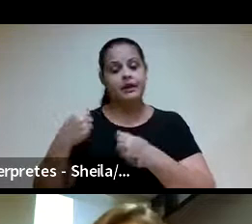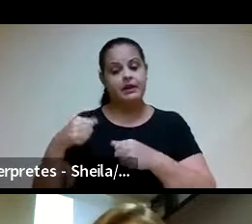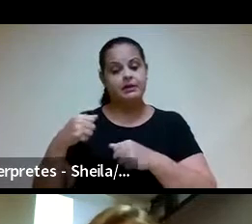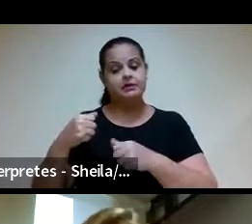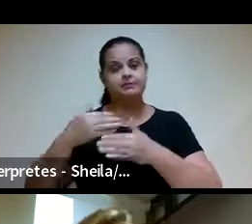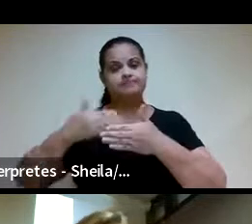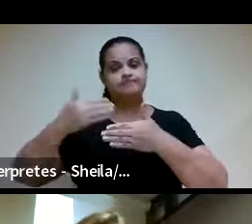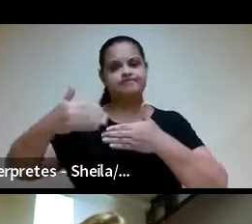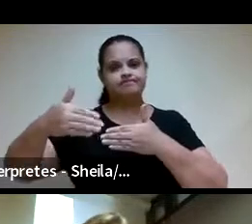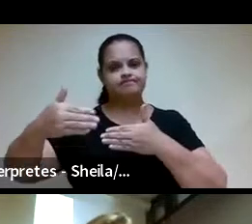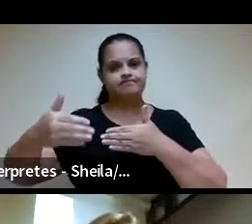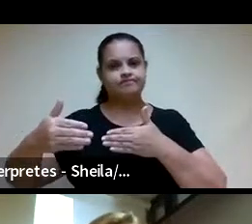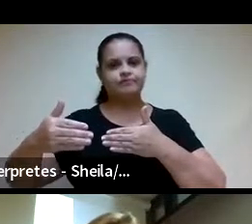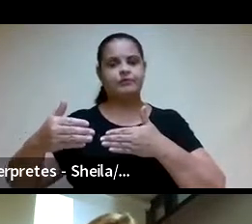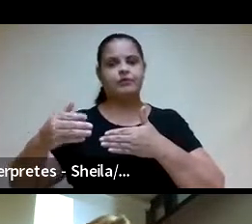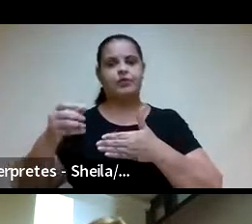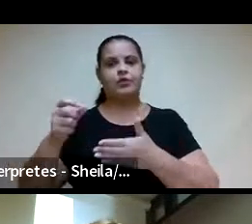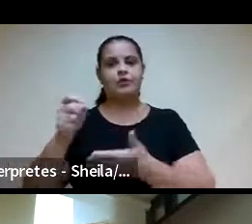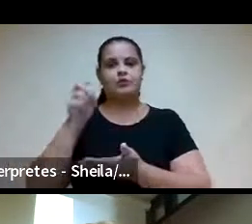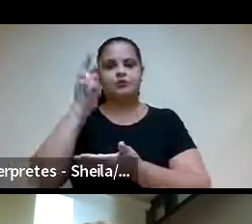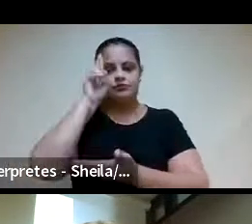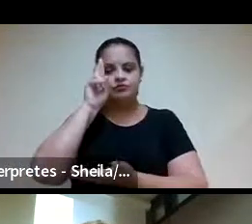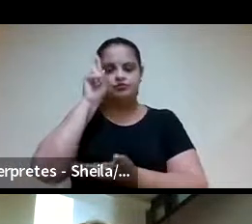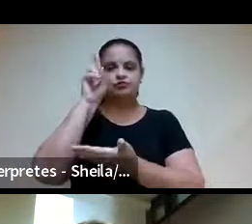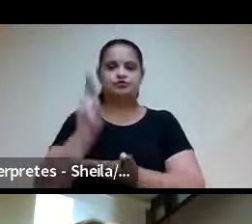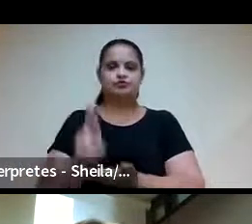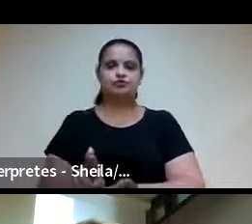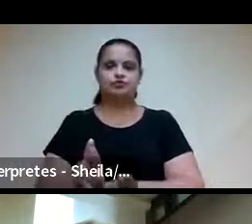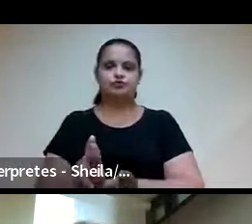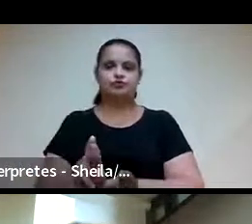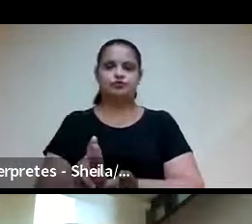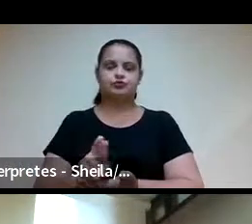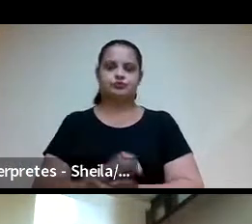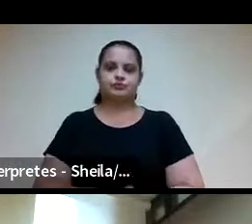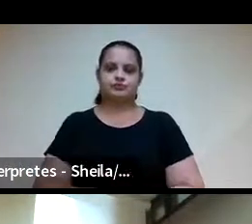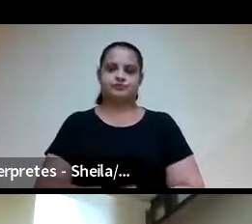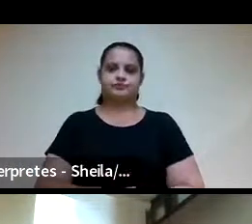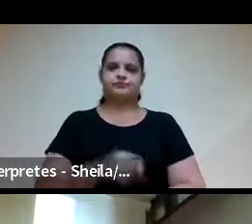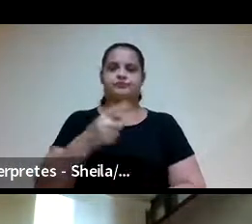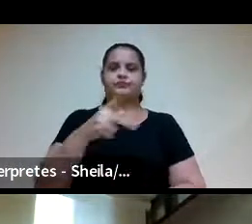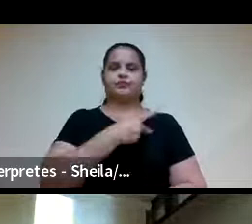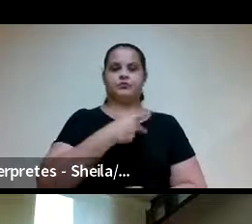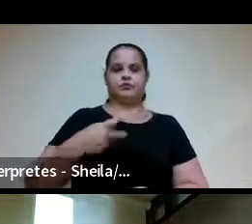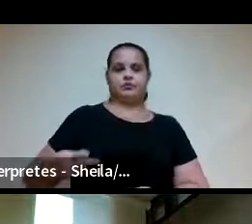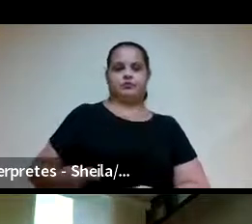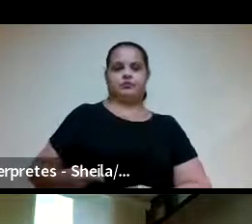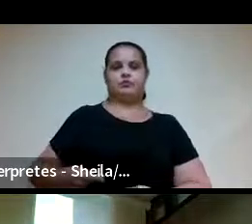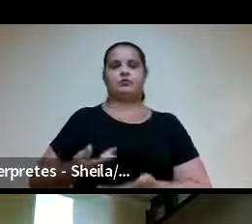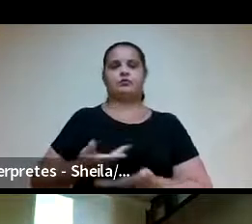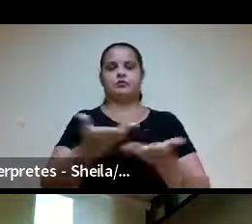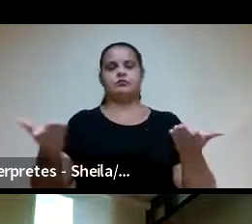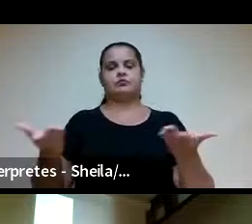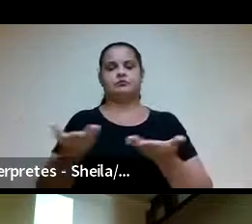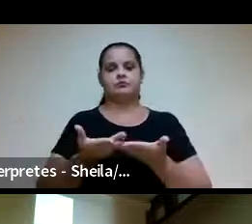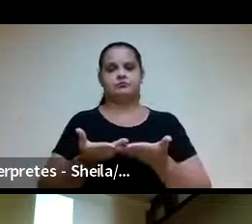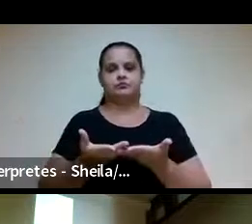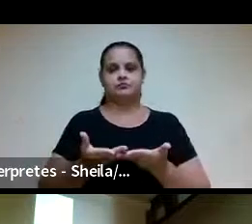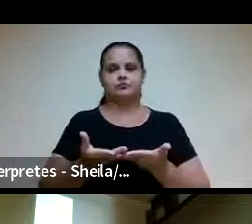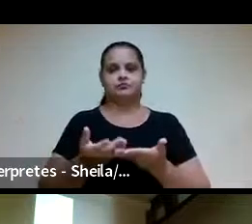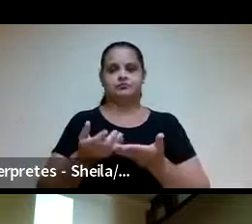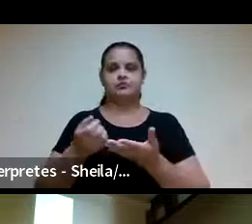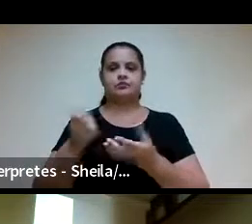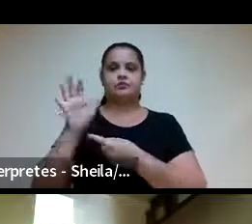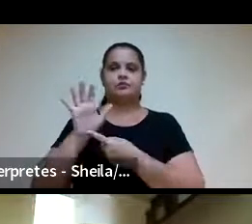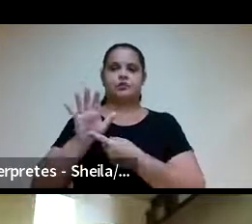se confirmando ou não confirmando, pudesse adentrar no mérito. Então, senhor presidente, eminente pares, em consonância com o parecer da